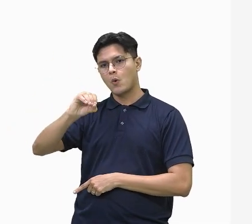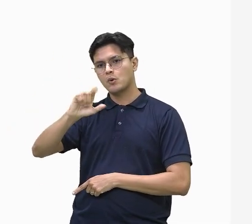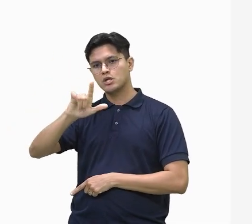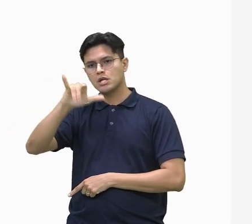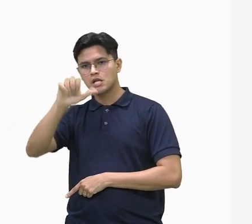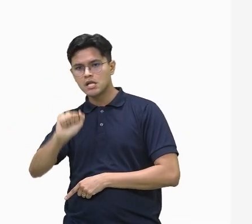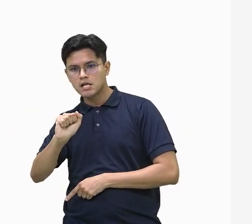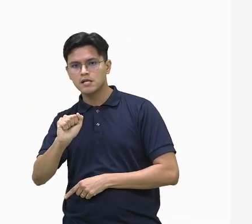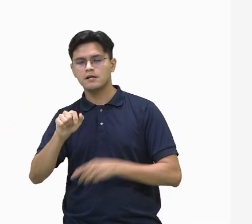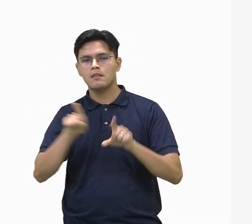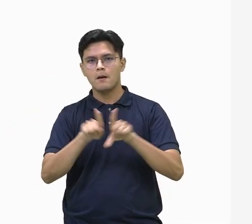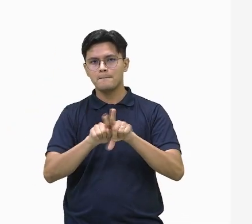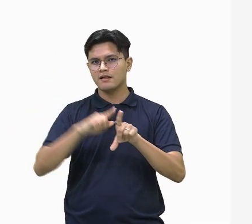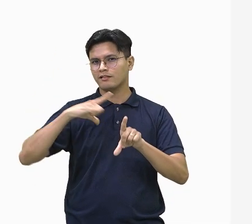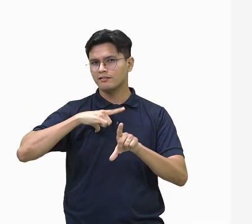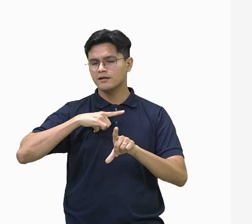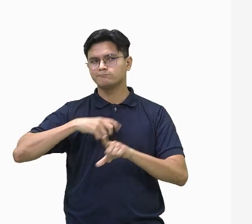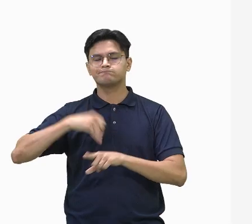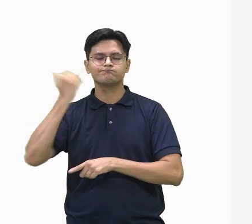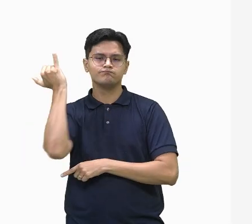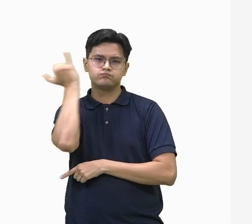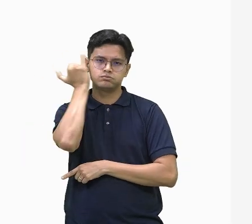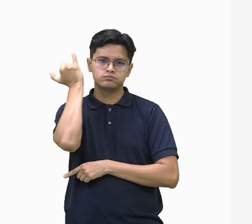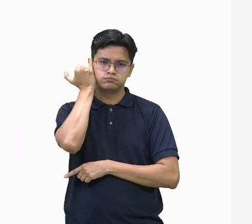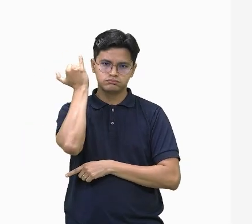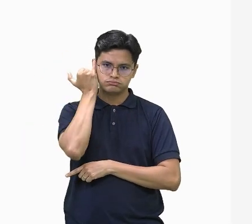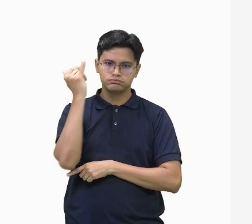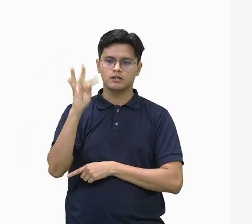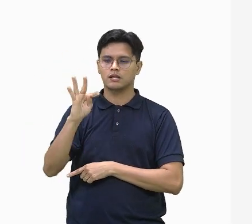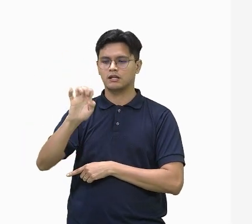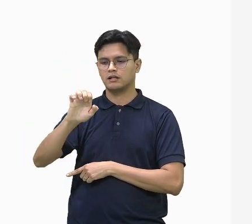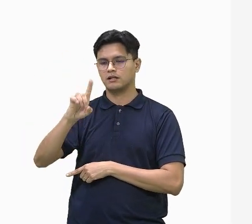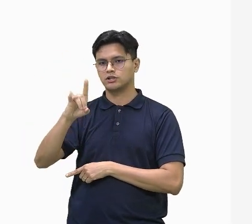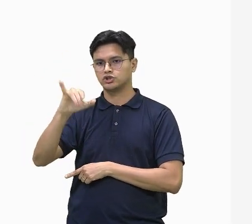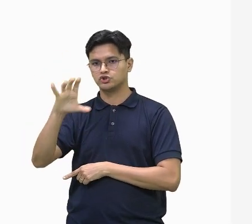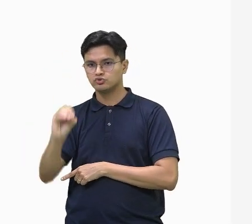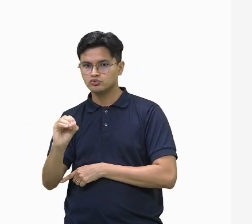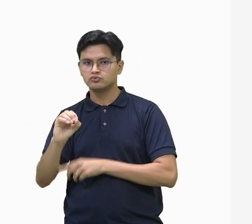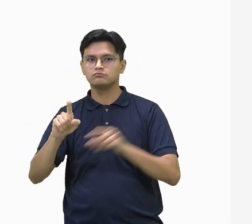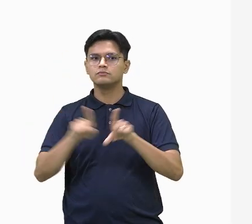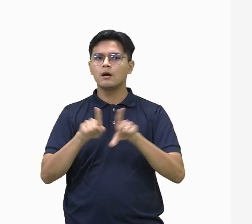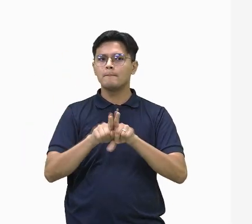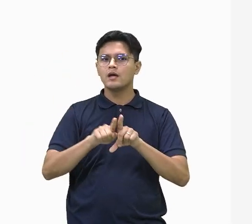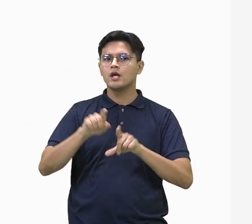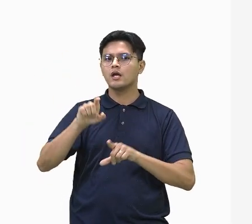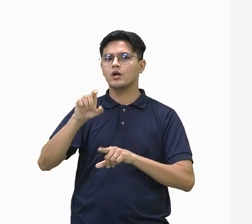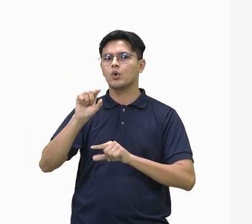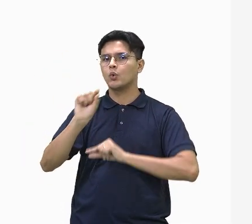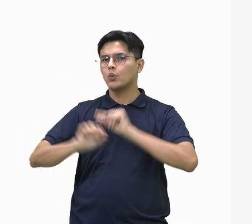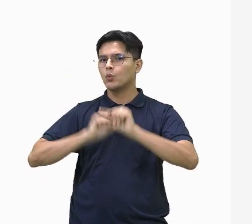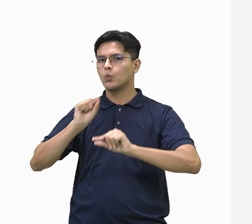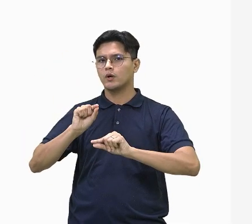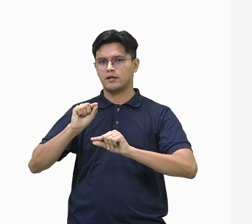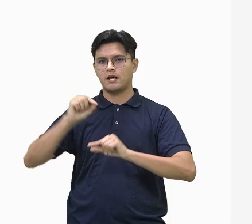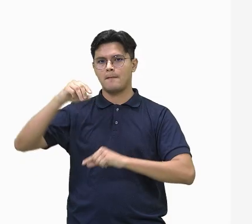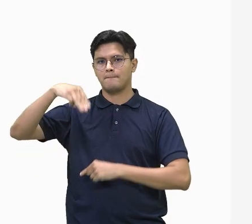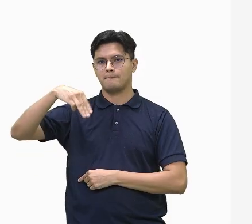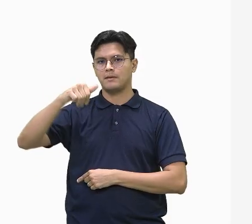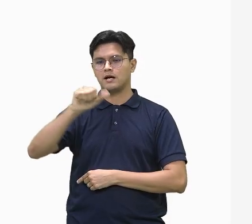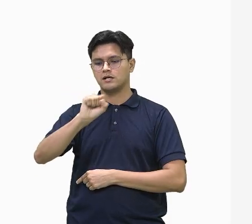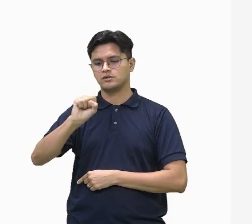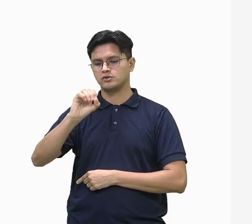Masoquismo. Então, veja que são todos os nossos poemas, as prosas, né, os nossos romances que acontecem aqui nessa segunda